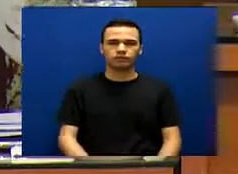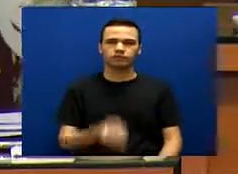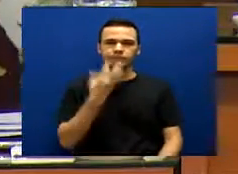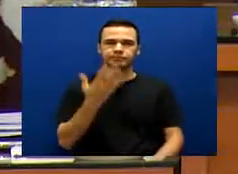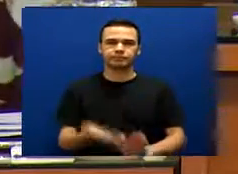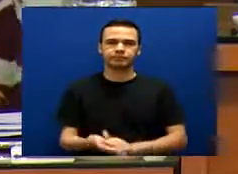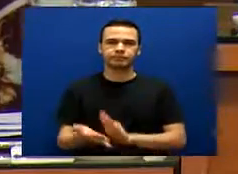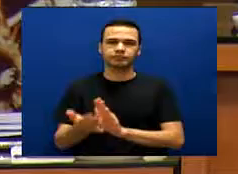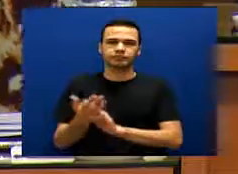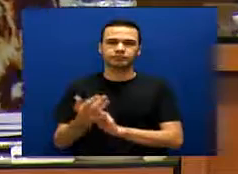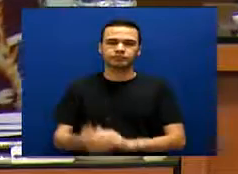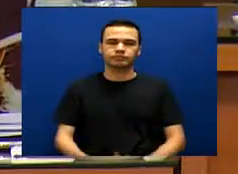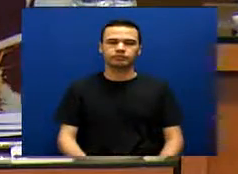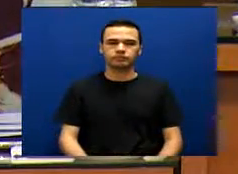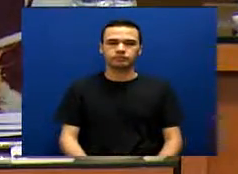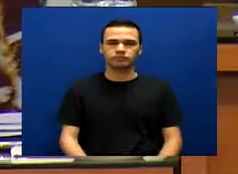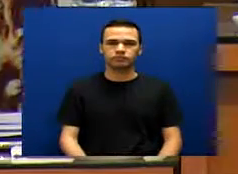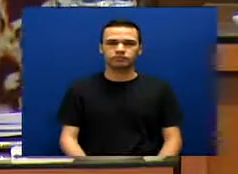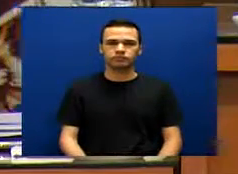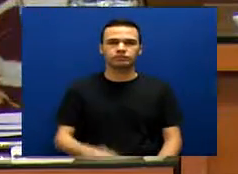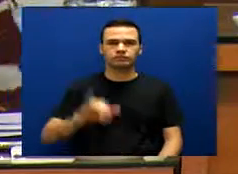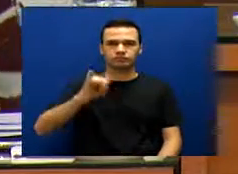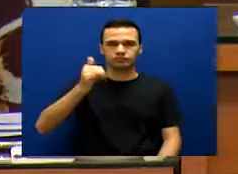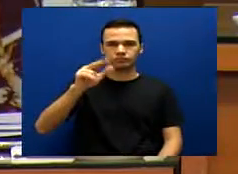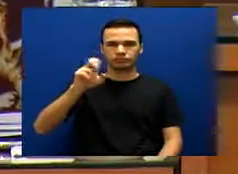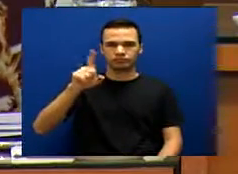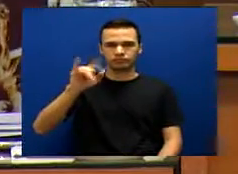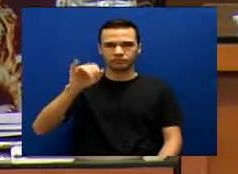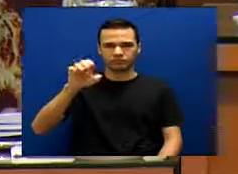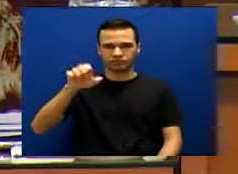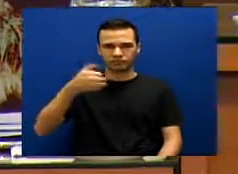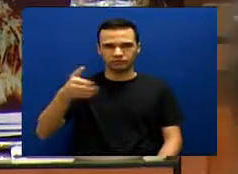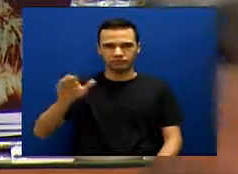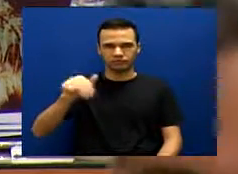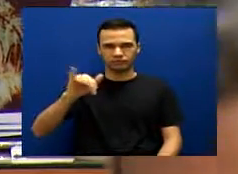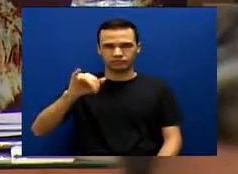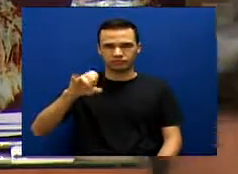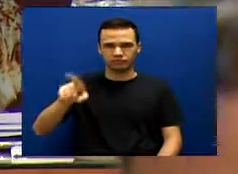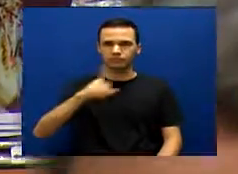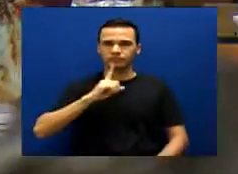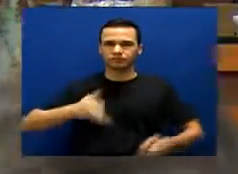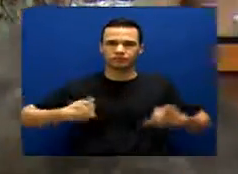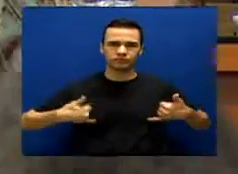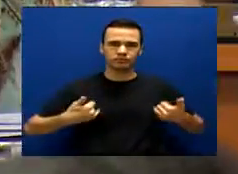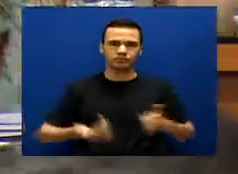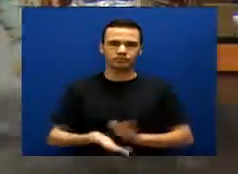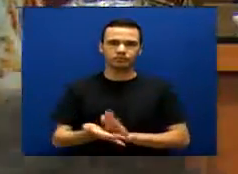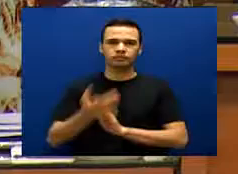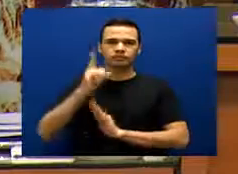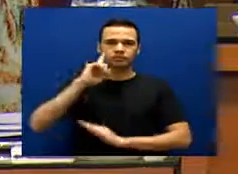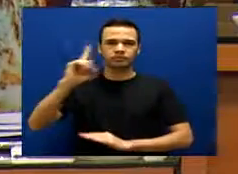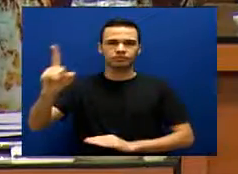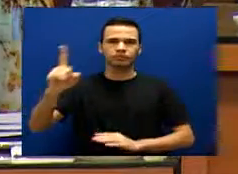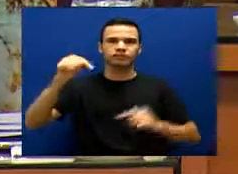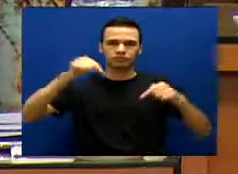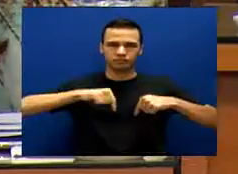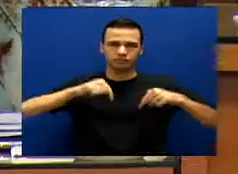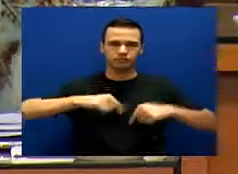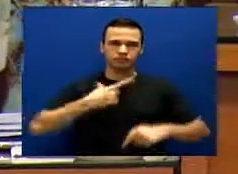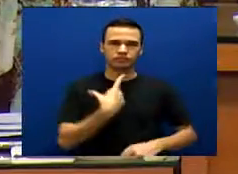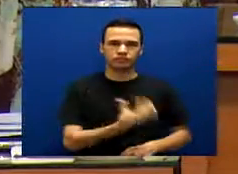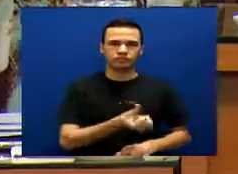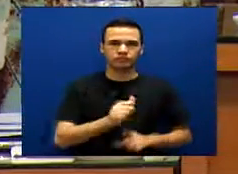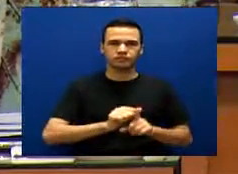Voto de congratulações com Juliane Miranda Proença, pela passagem da sua data natalícia, comemorada na data de hoje,